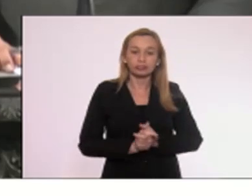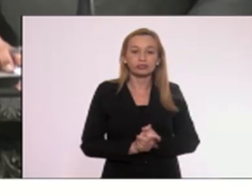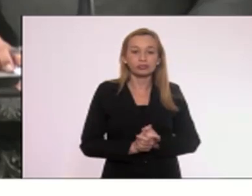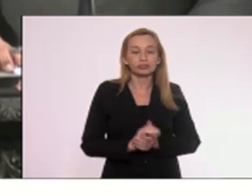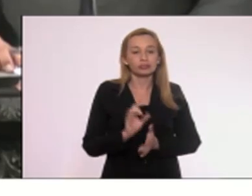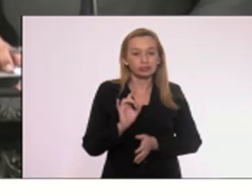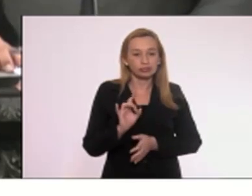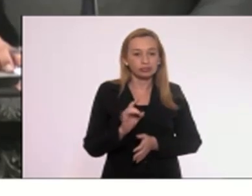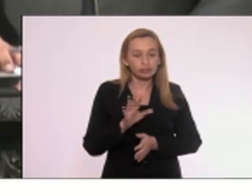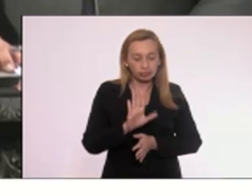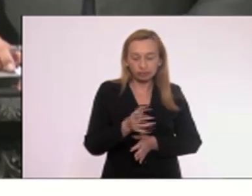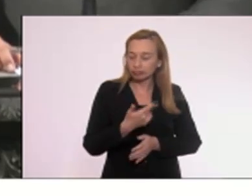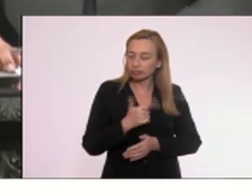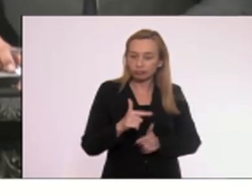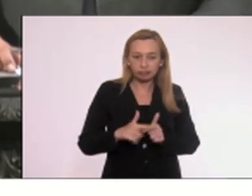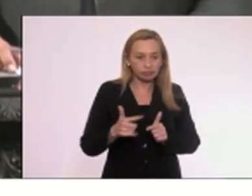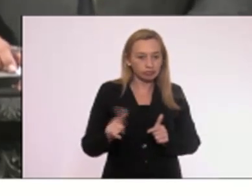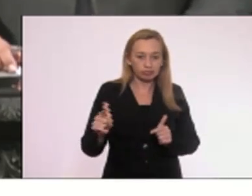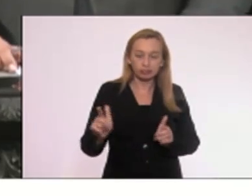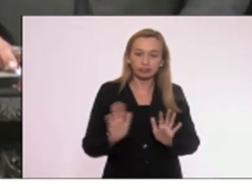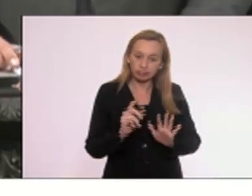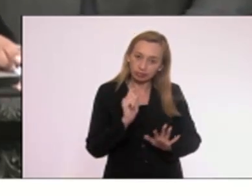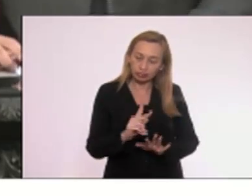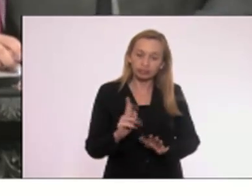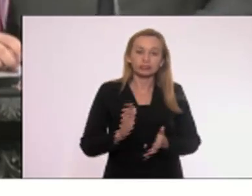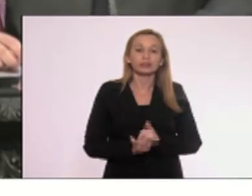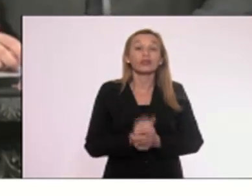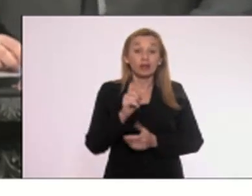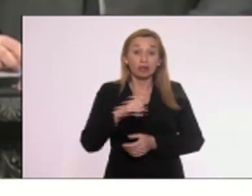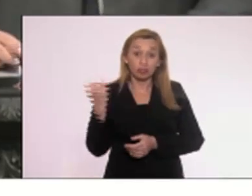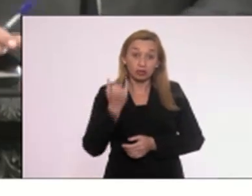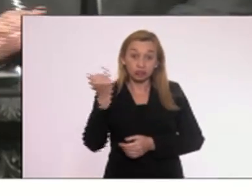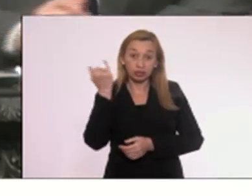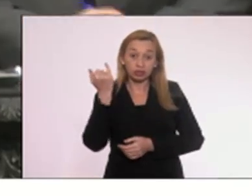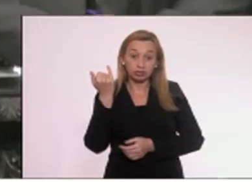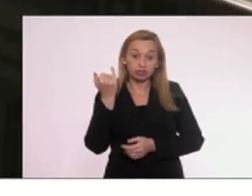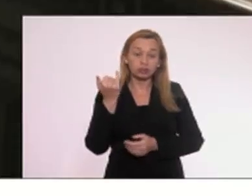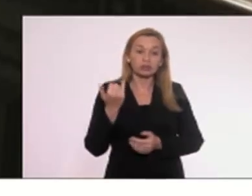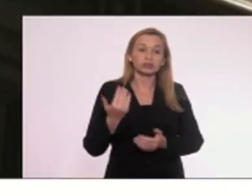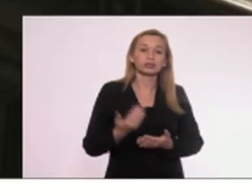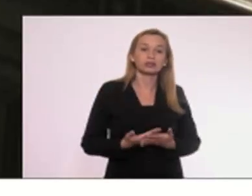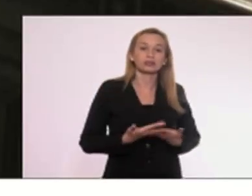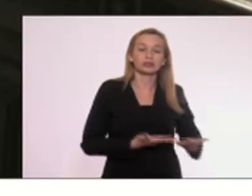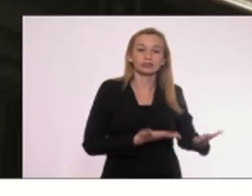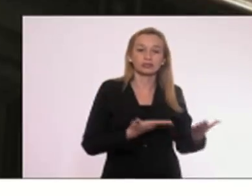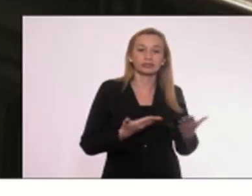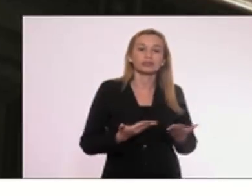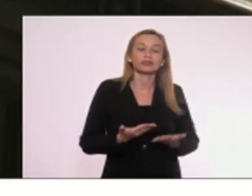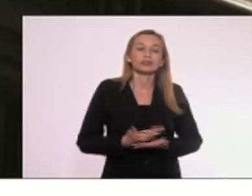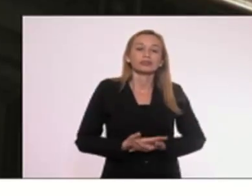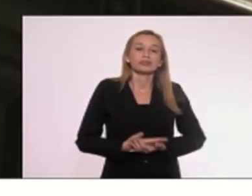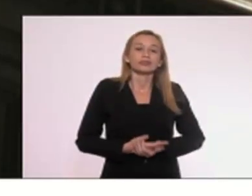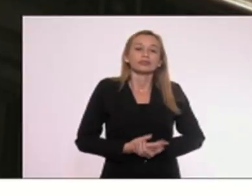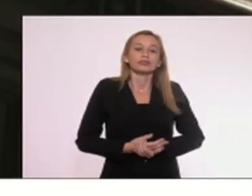quero consignar nossa posição. Ok. Porque é importante. Por favor. Nós oferecemos alternativas ao debate, entendeu?